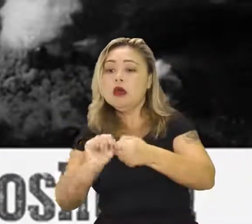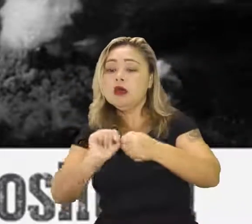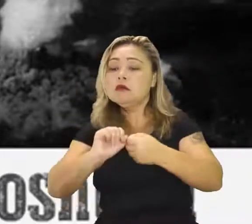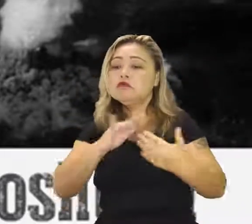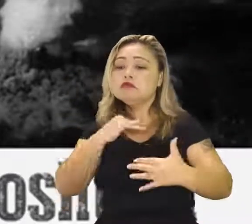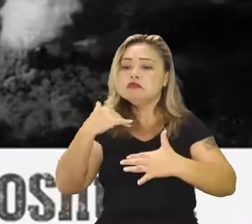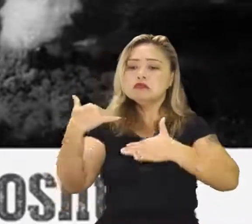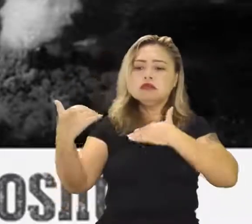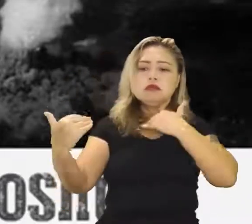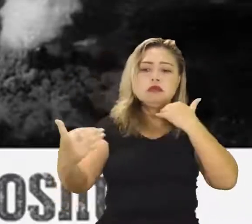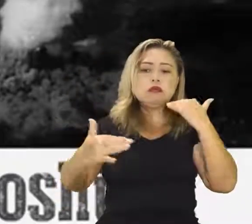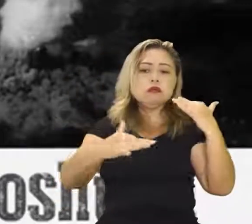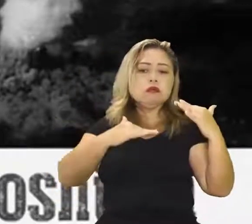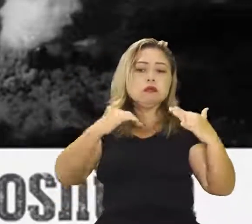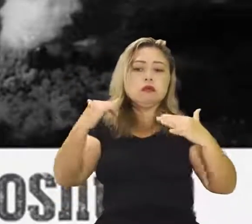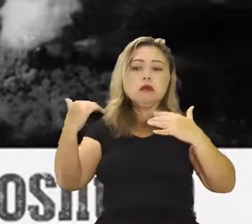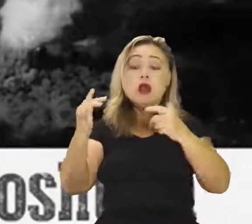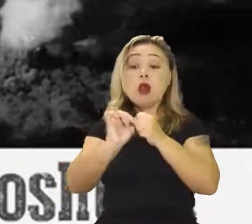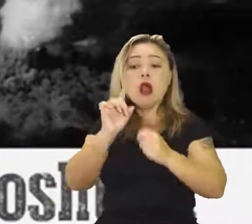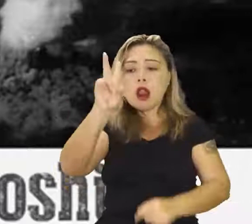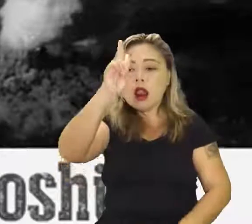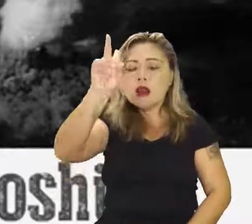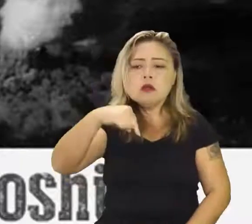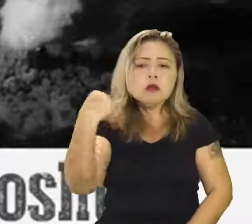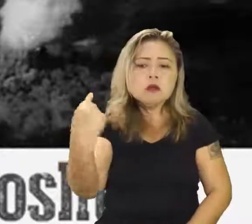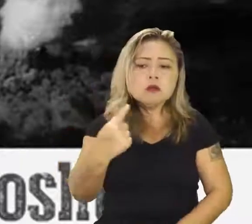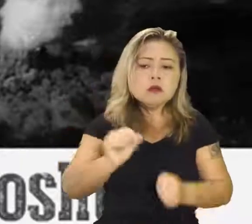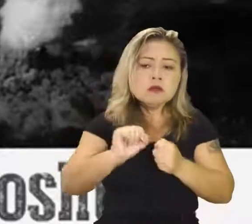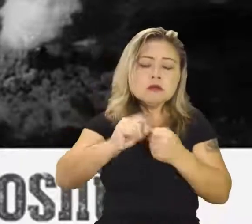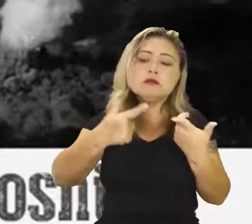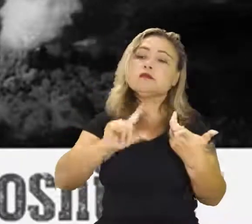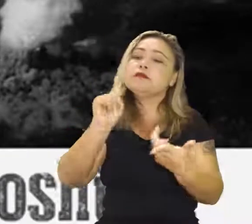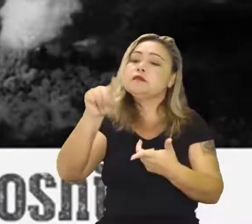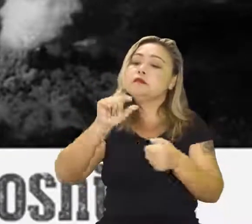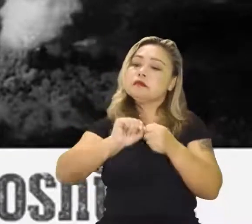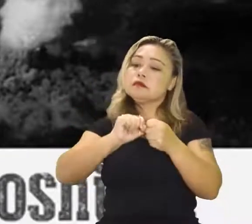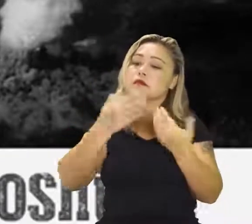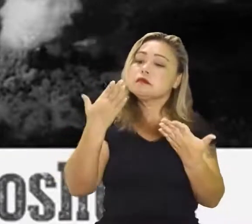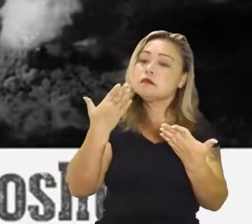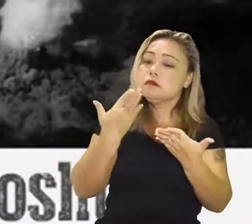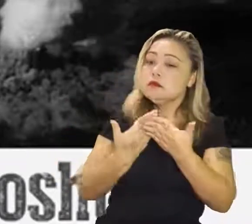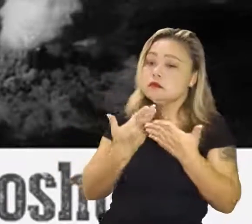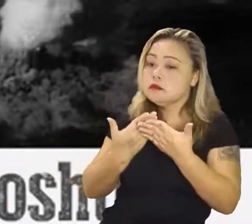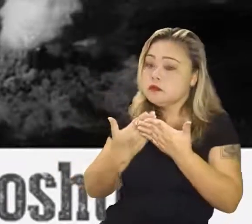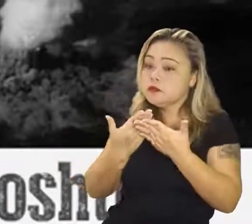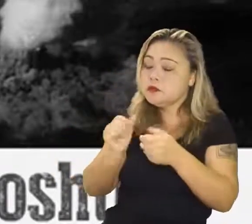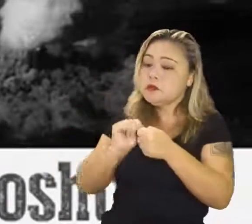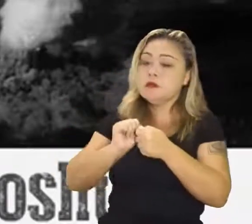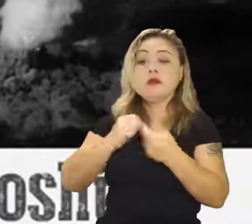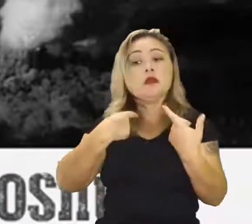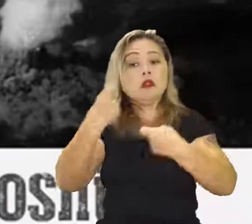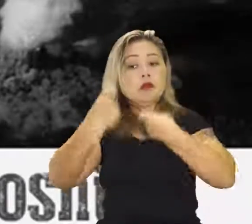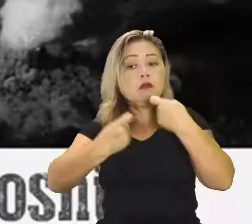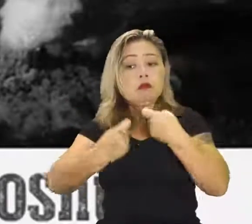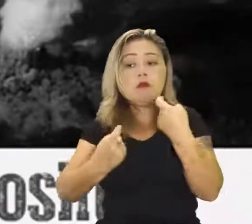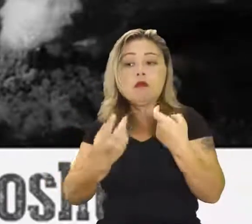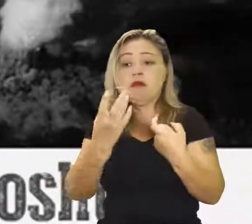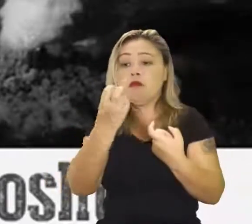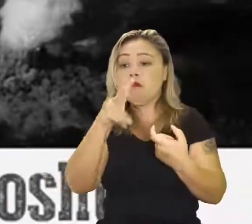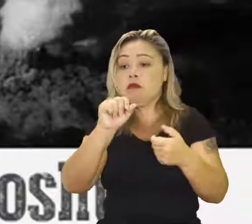Lembra que quando nós estudamos a Guerra Civil Espanhola, nós vimos o que foi o